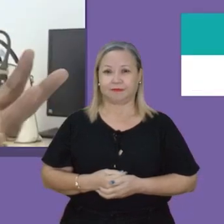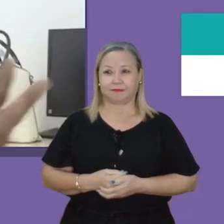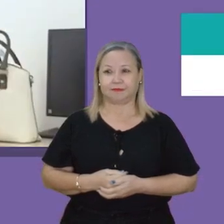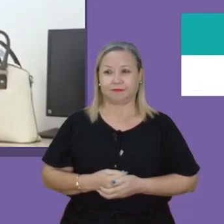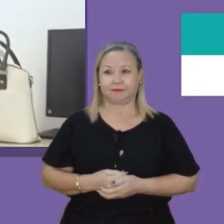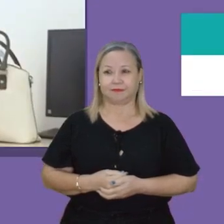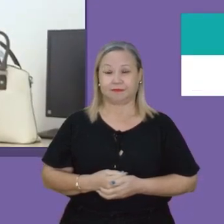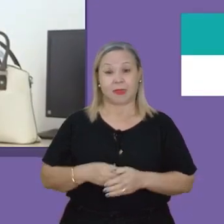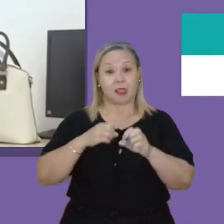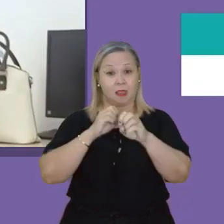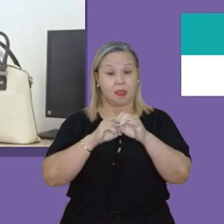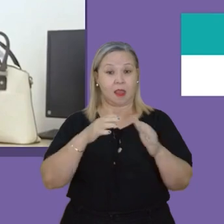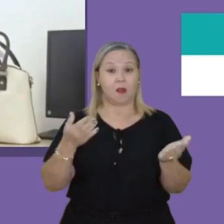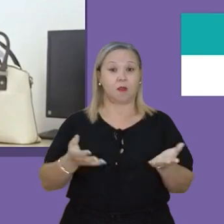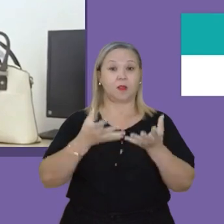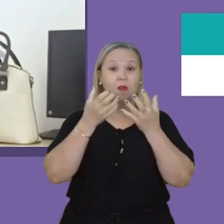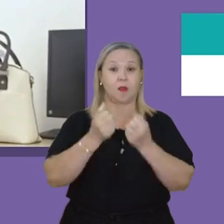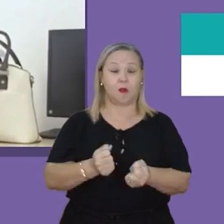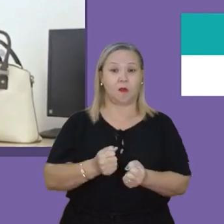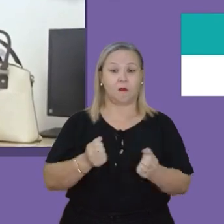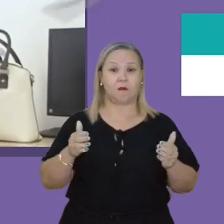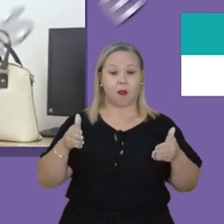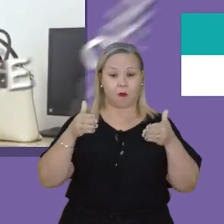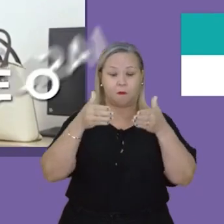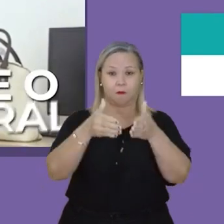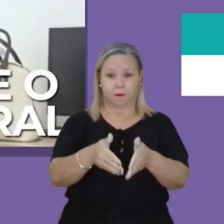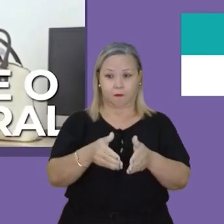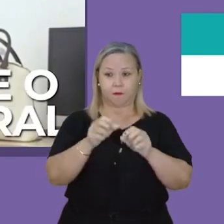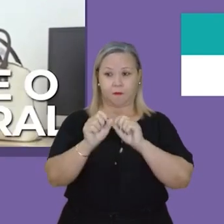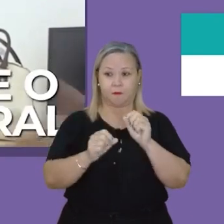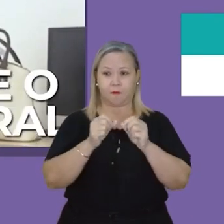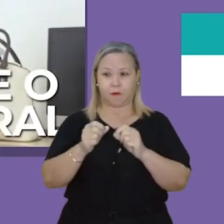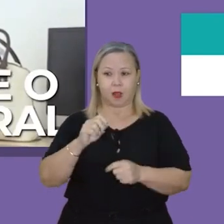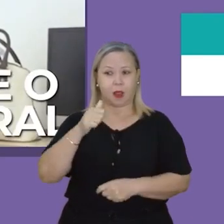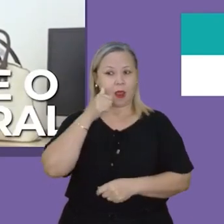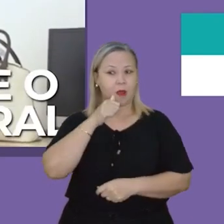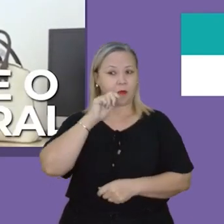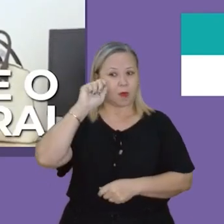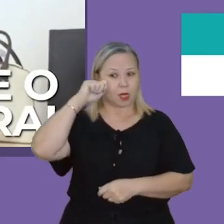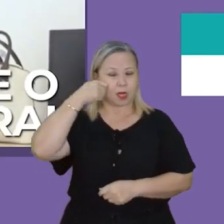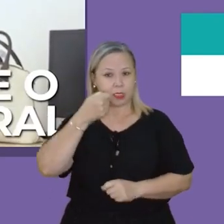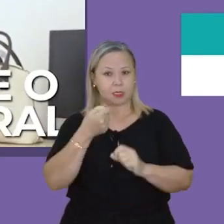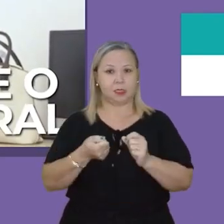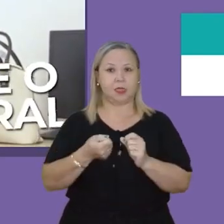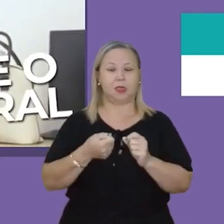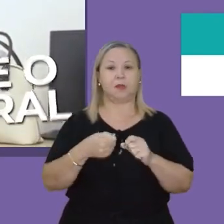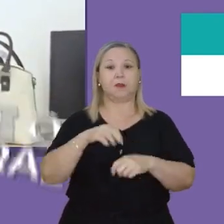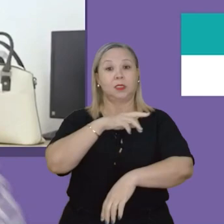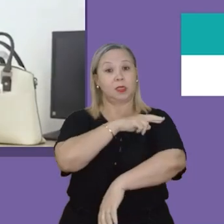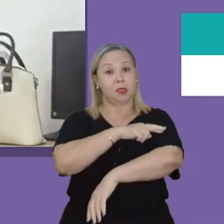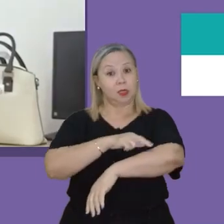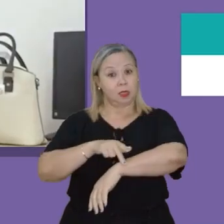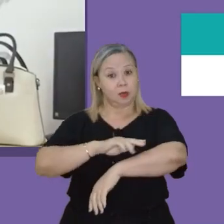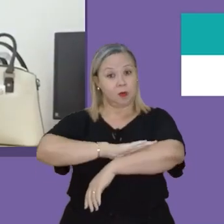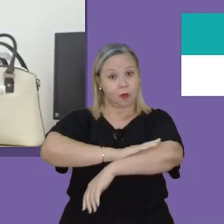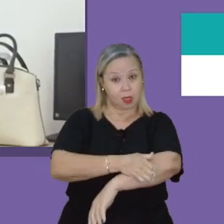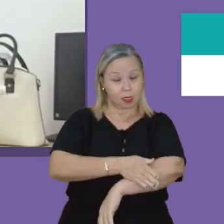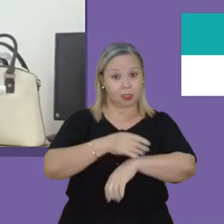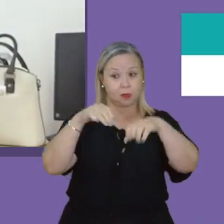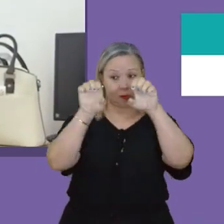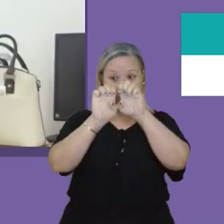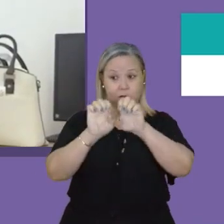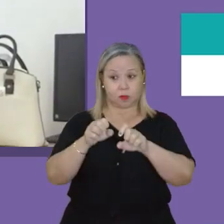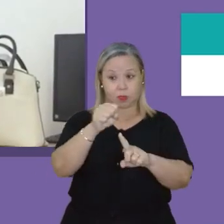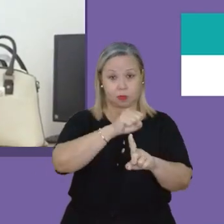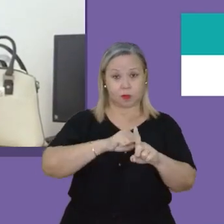Bom, a aula de hoje nós vamos enfocar mulheres negras e o racismo estrutural na